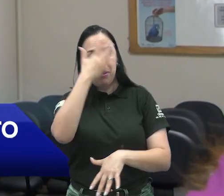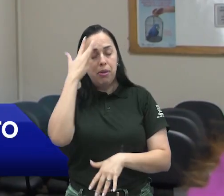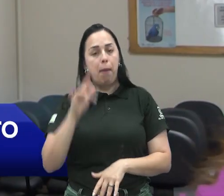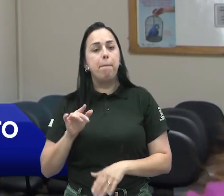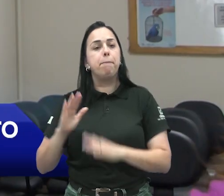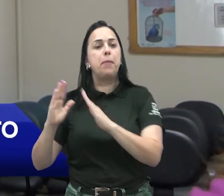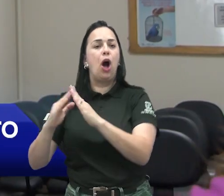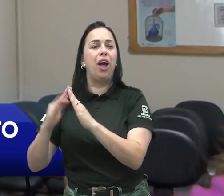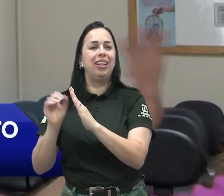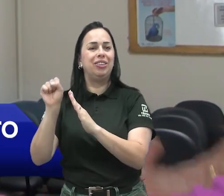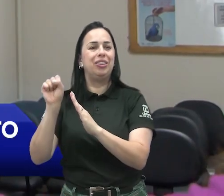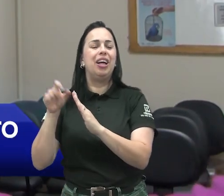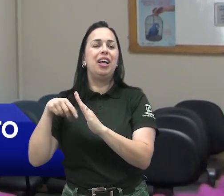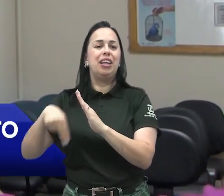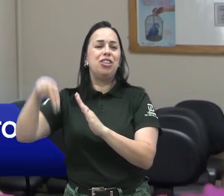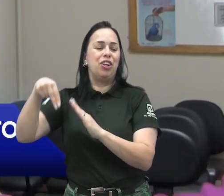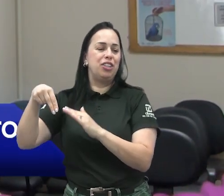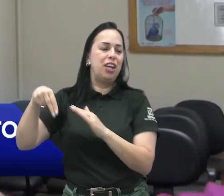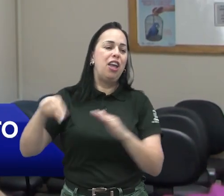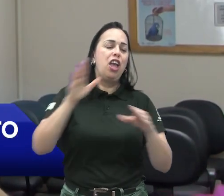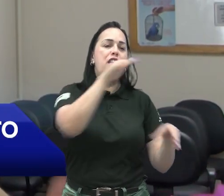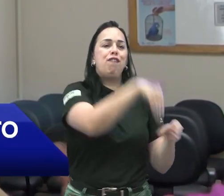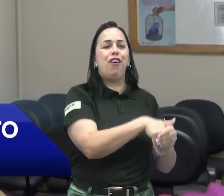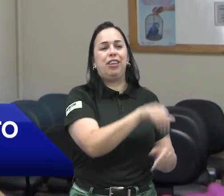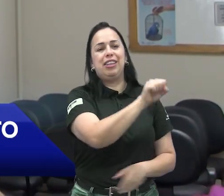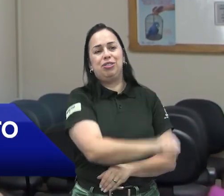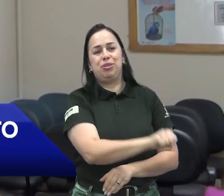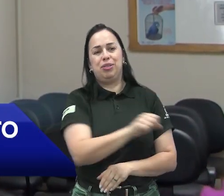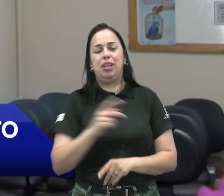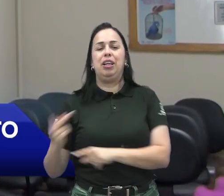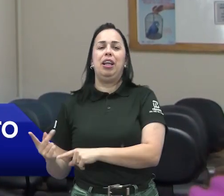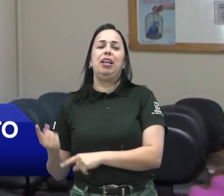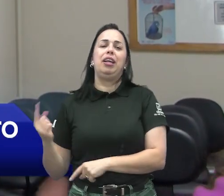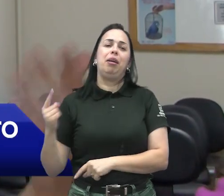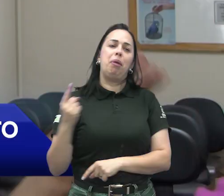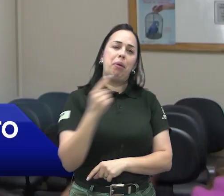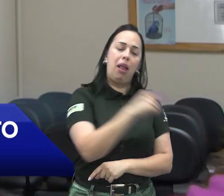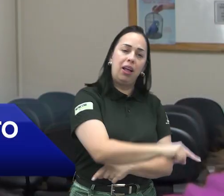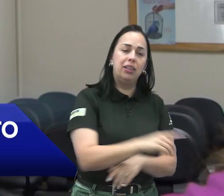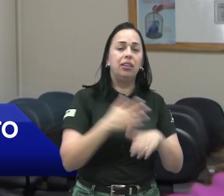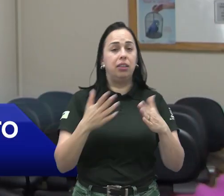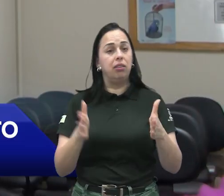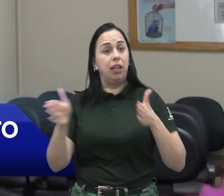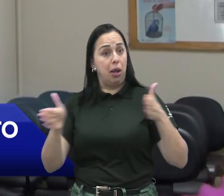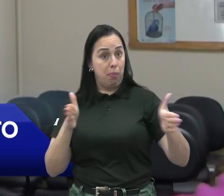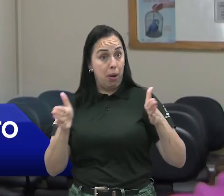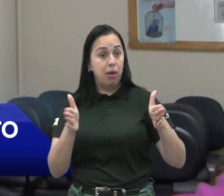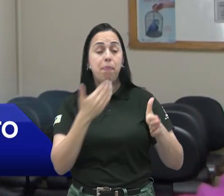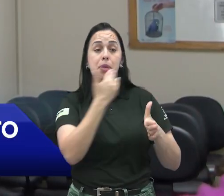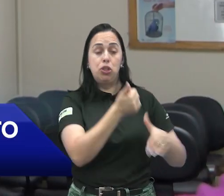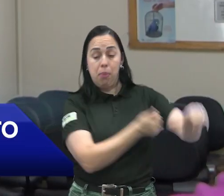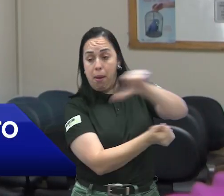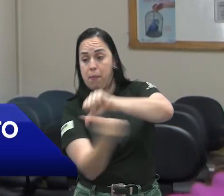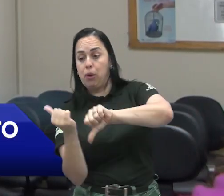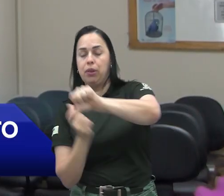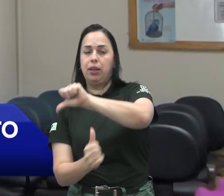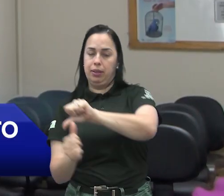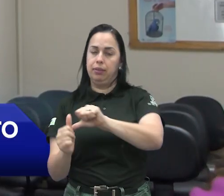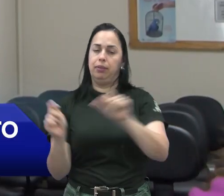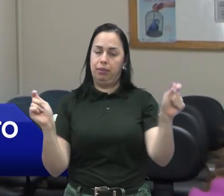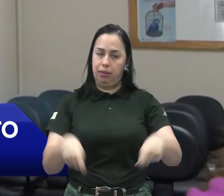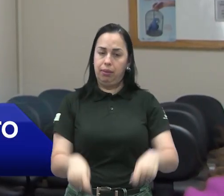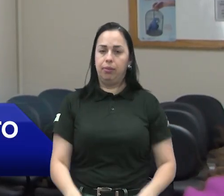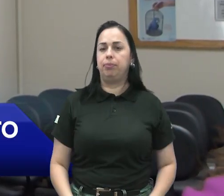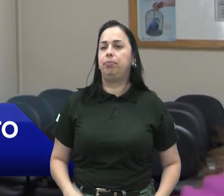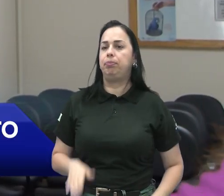então às vezes a pessoa mora lá na Zona Norte, mas vota na Zona Sul. Então dá para fazer, até esse prazo que você falou, dá para fazer essa mudança do local de